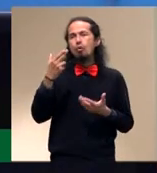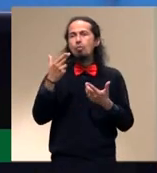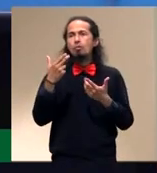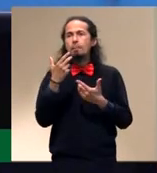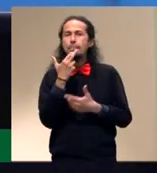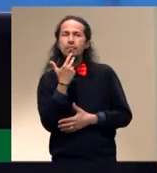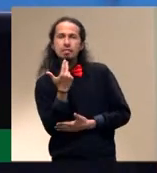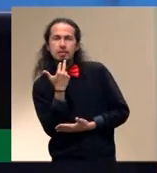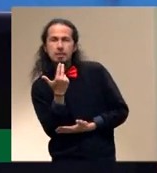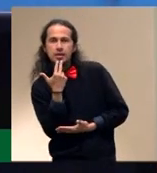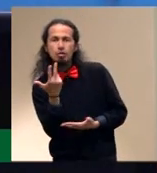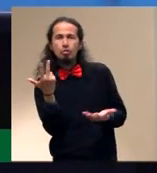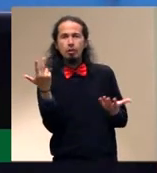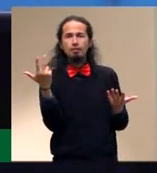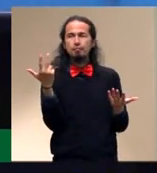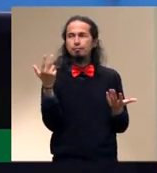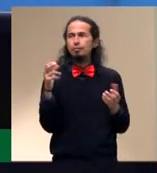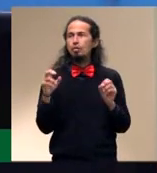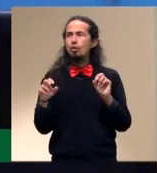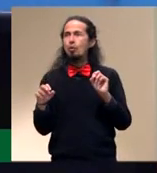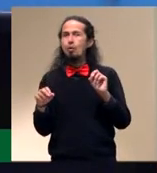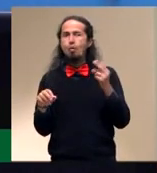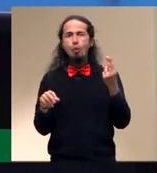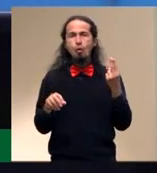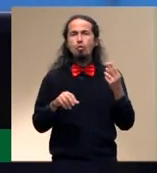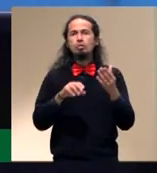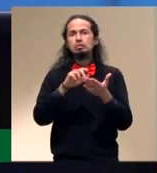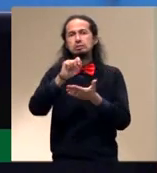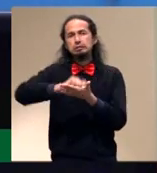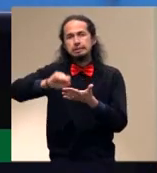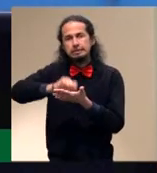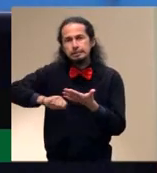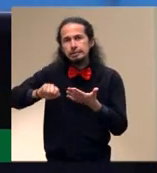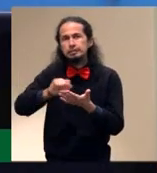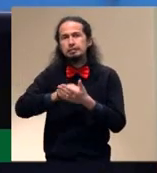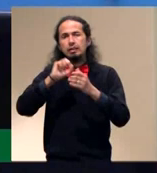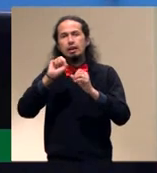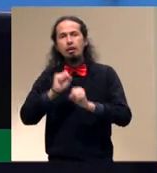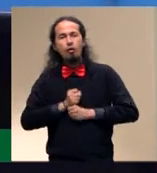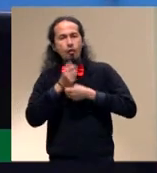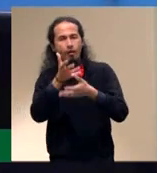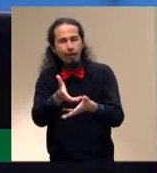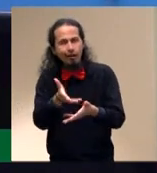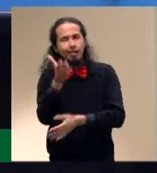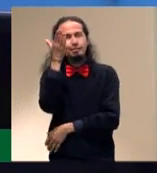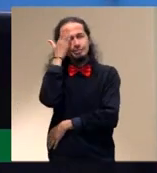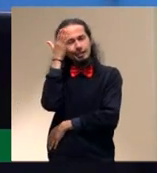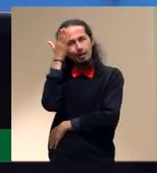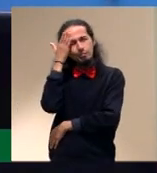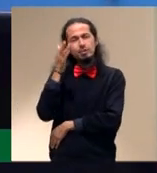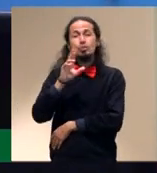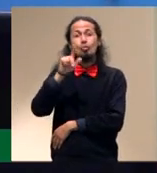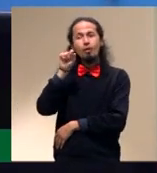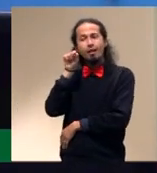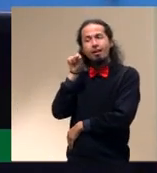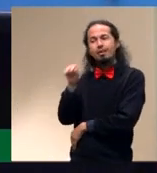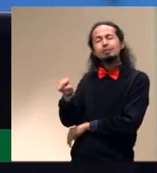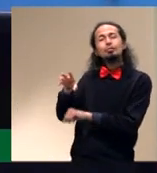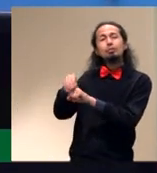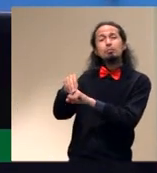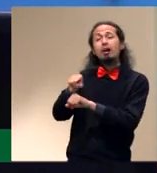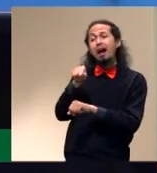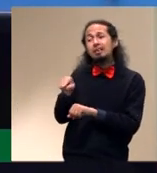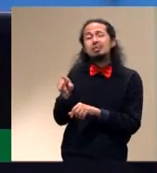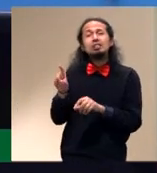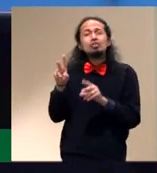né, escrita ou da língua oral. Não é esse o conhecimento que está ali. É uma parte, é uma fração,